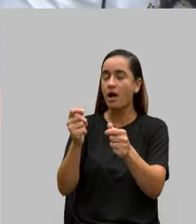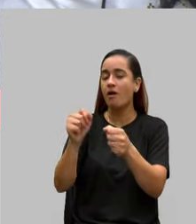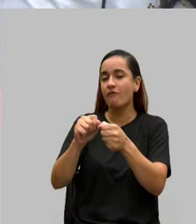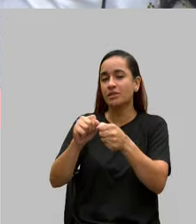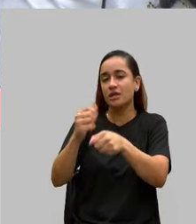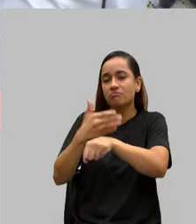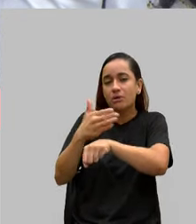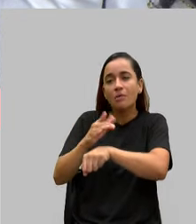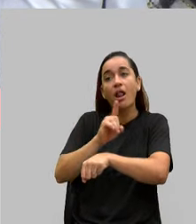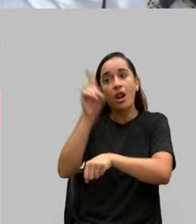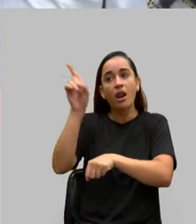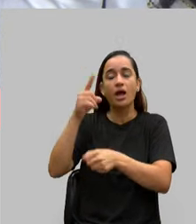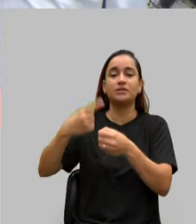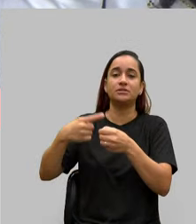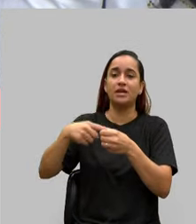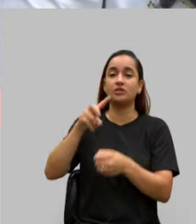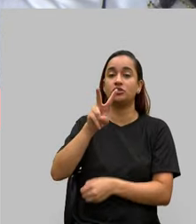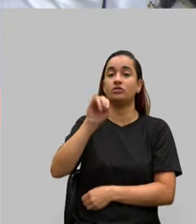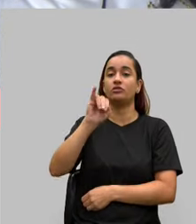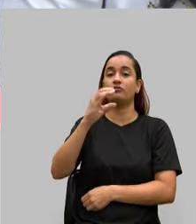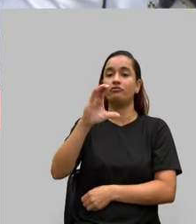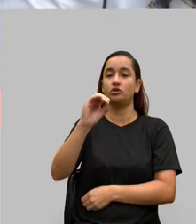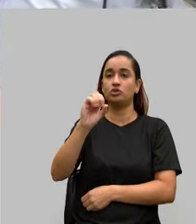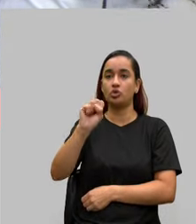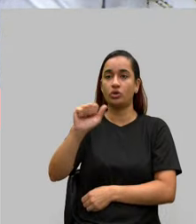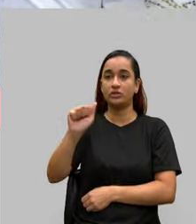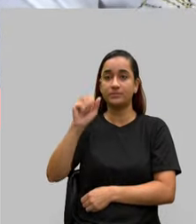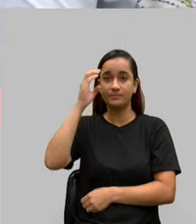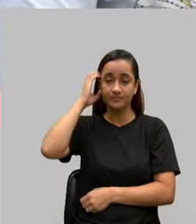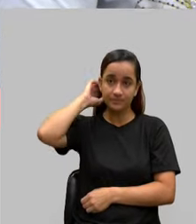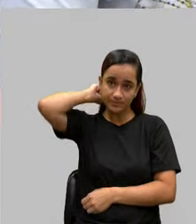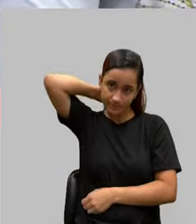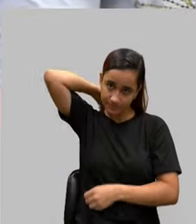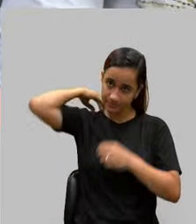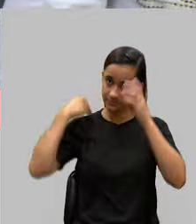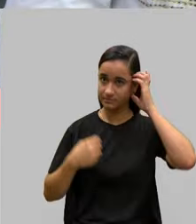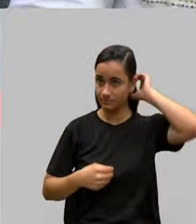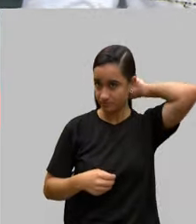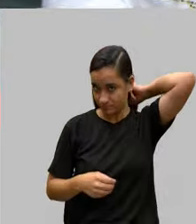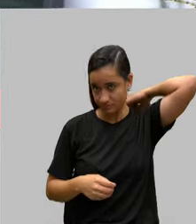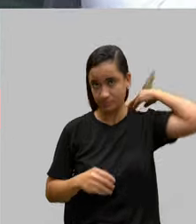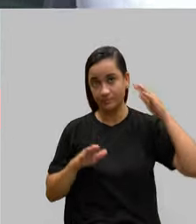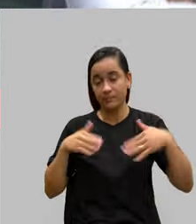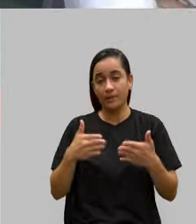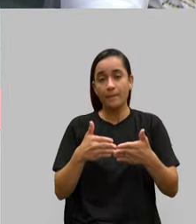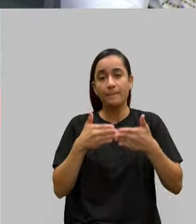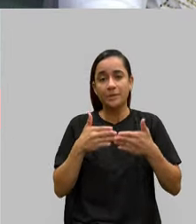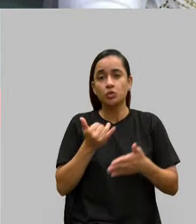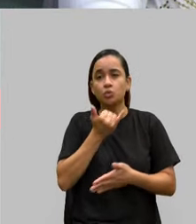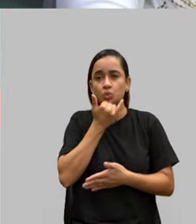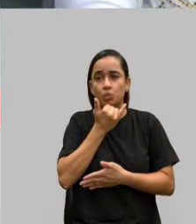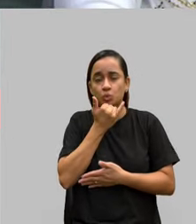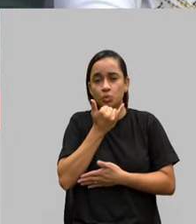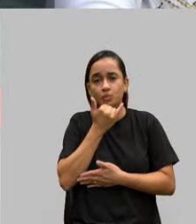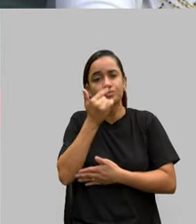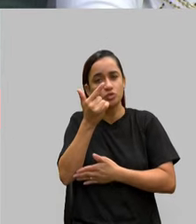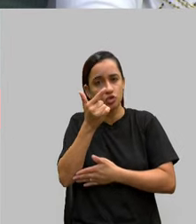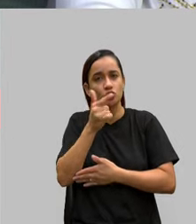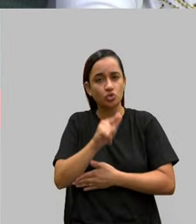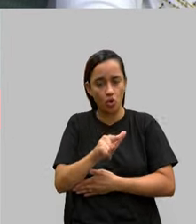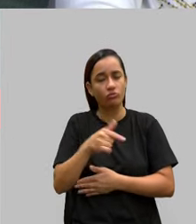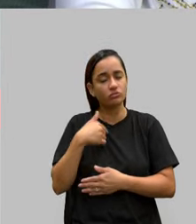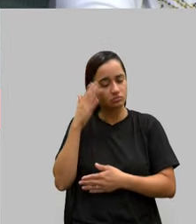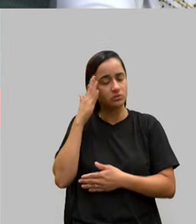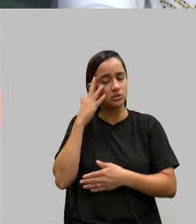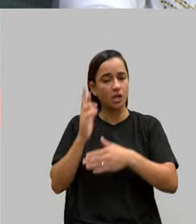desculpa de novo tanto é que tá aqui o reitor vou pedir de novo os representantes Universidade ela realmente do